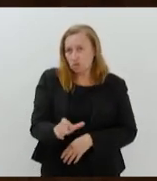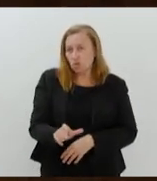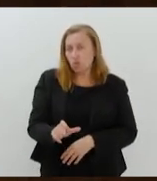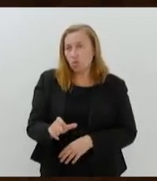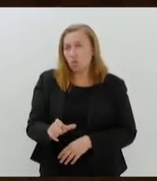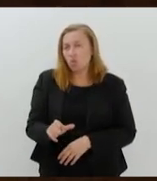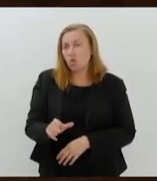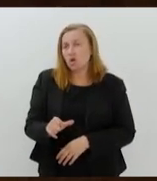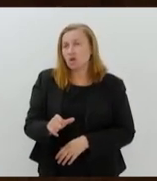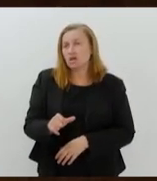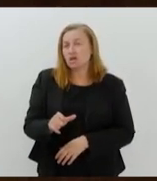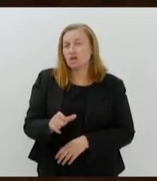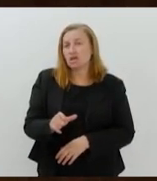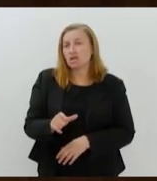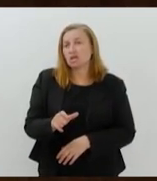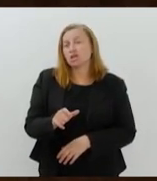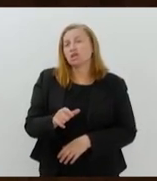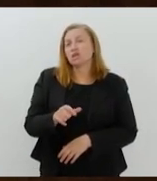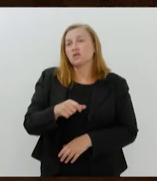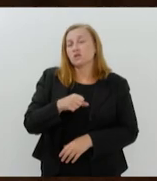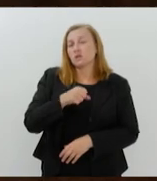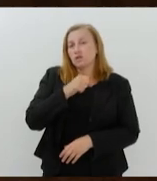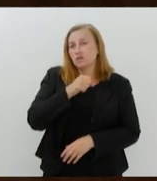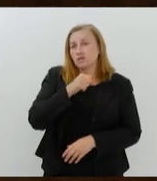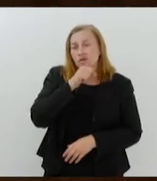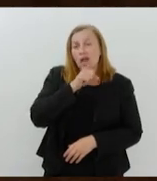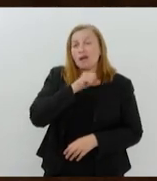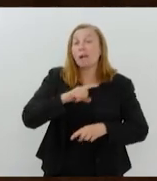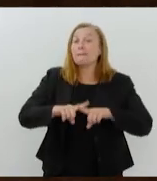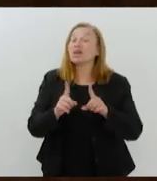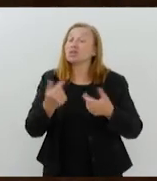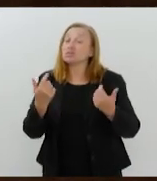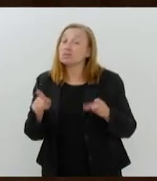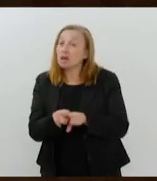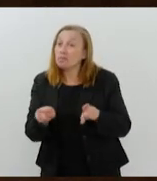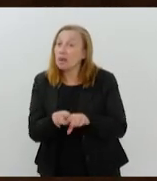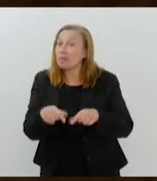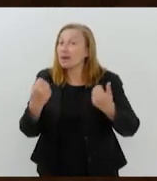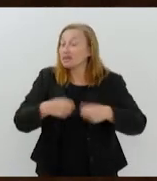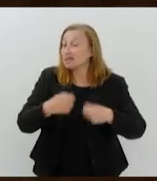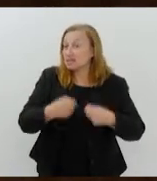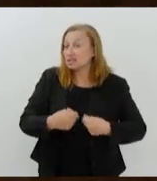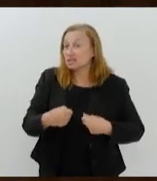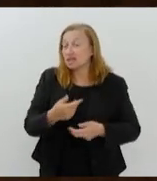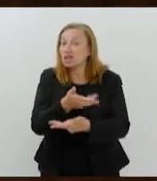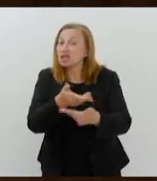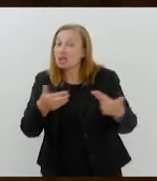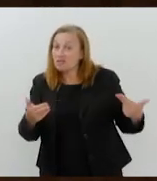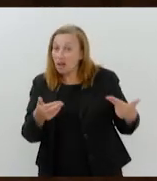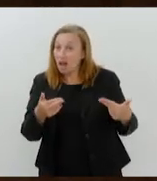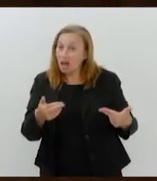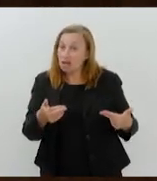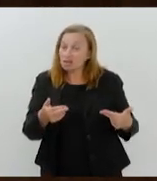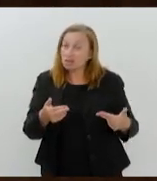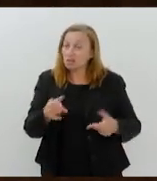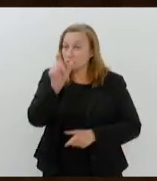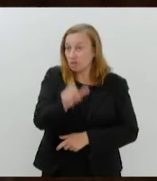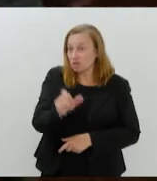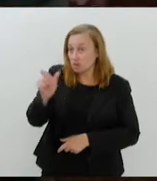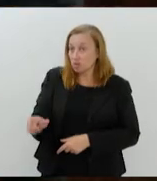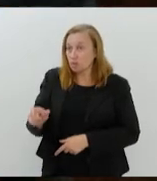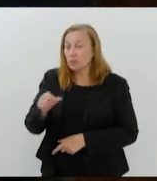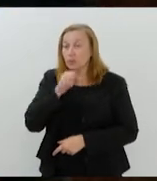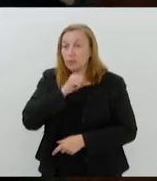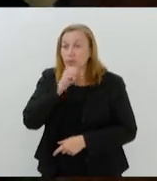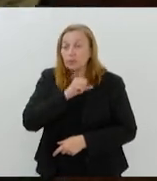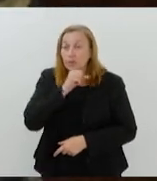mas também pela necessidade imperiosa que muitos e muitos idosos podem estar